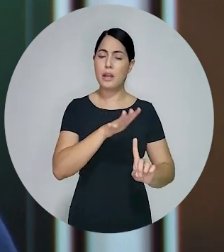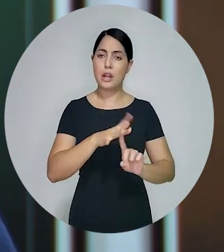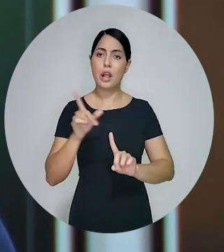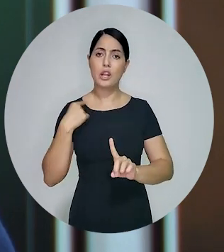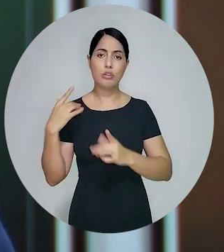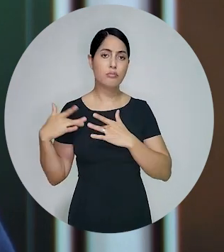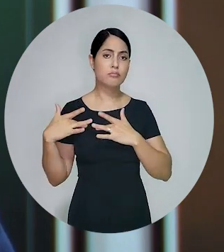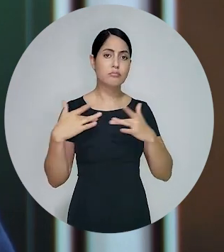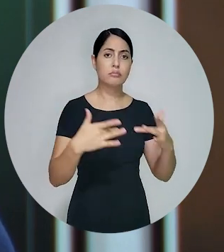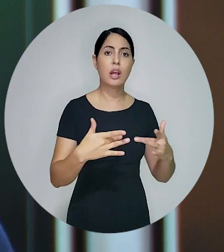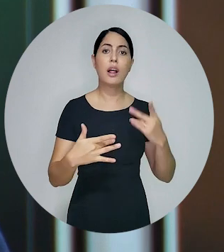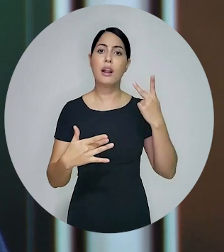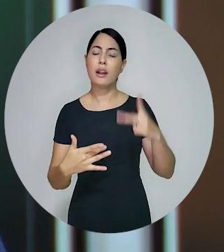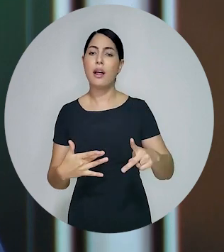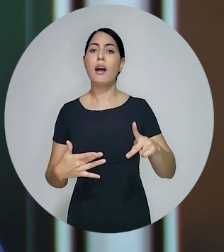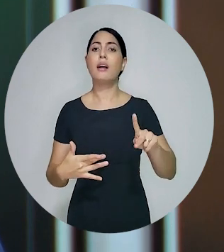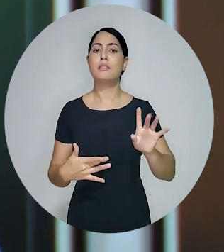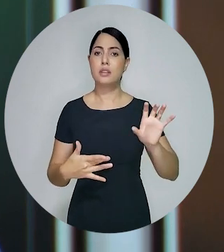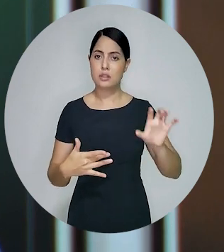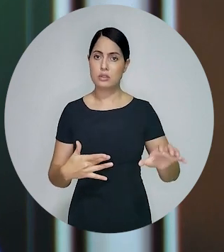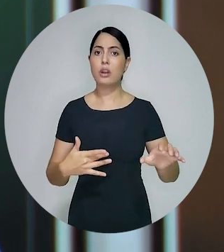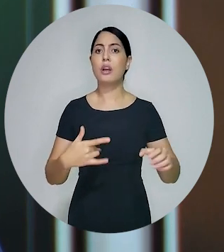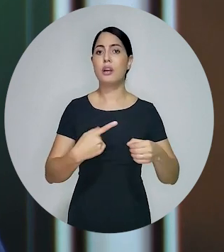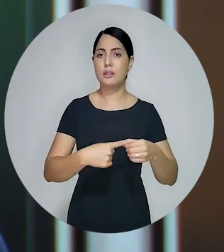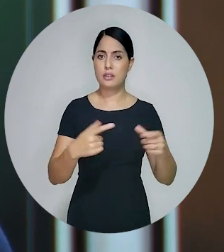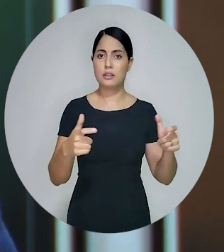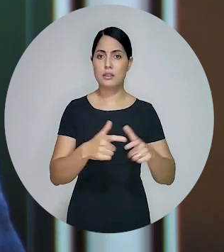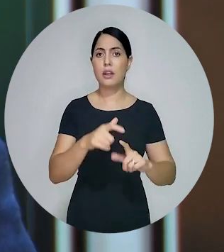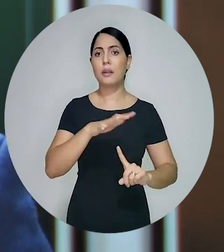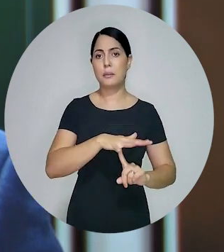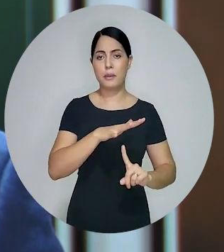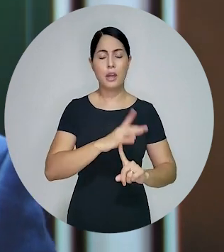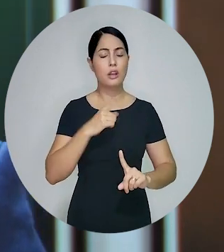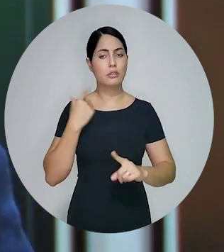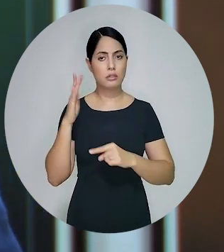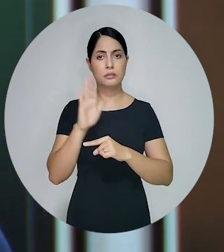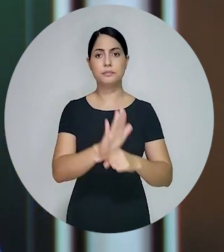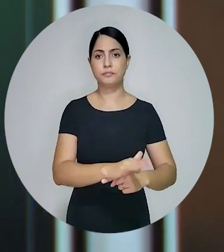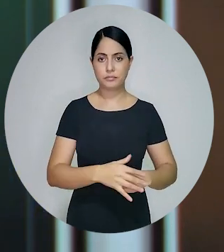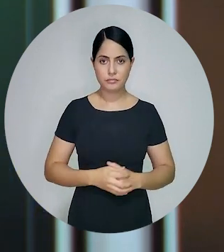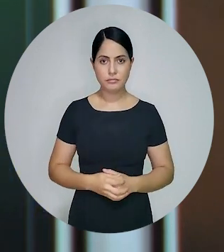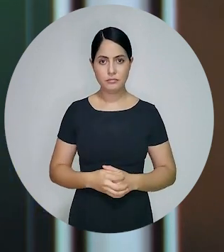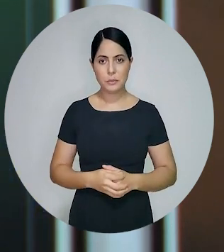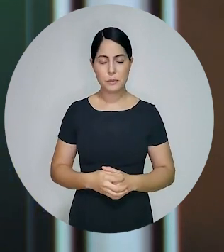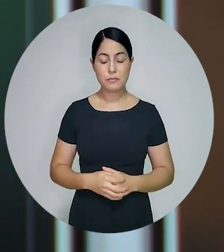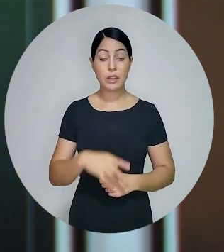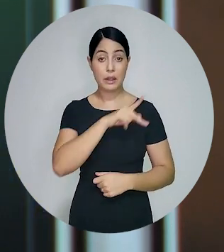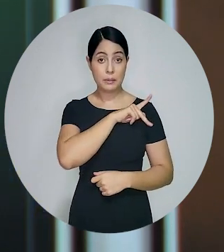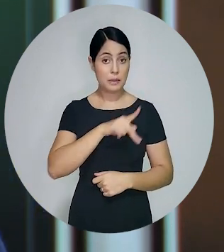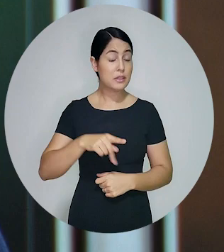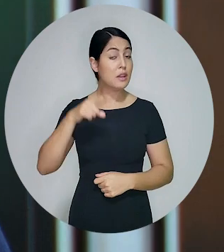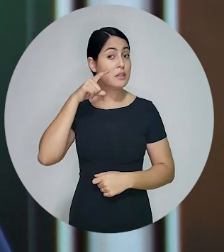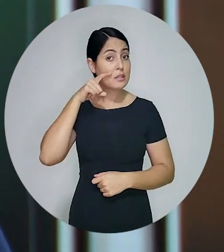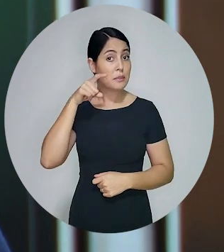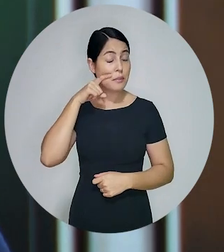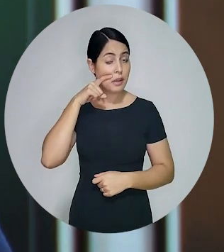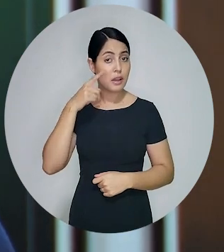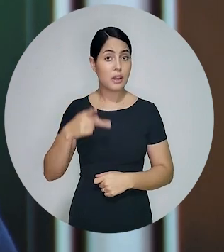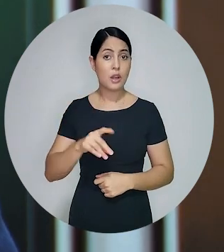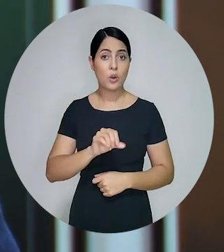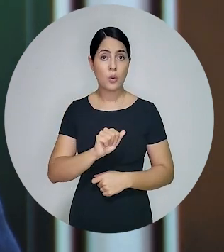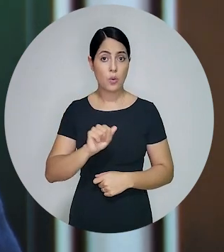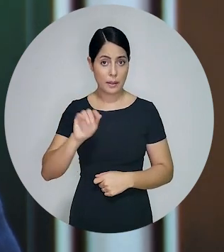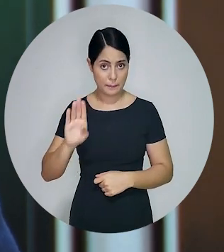OAB Paraná para qualquer providência que aquela seccional entender ser necessário e que pudermos contribuir. O presidente